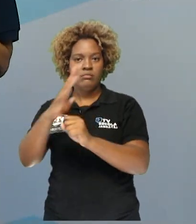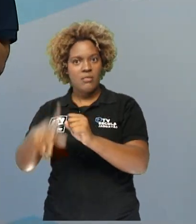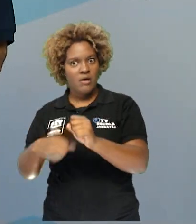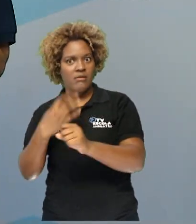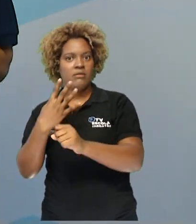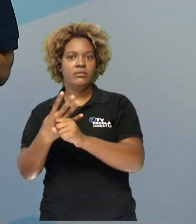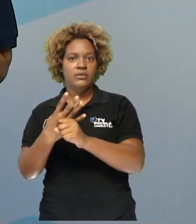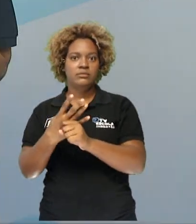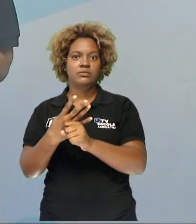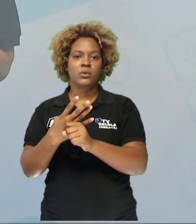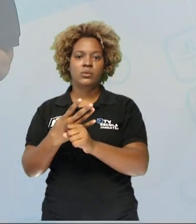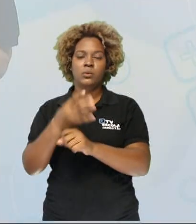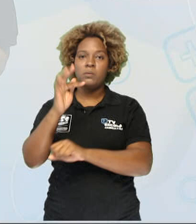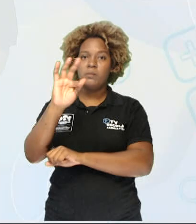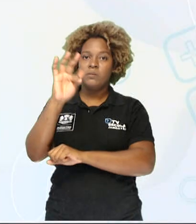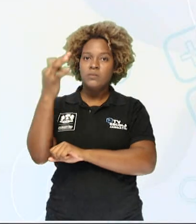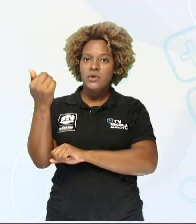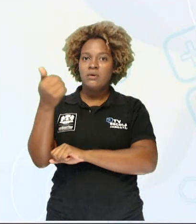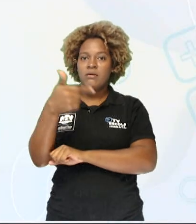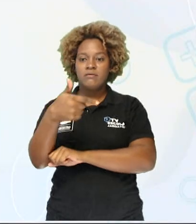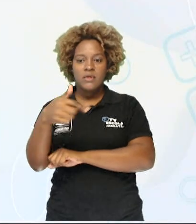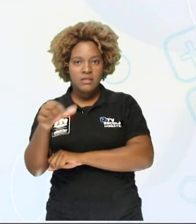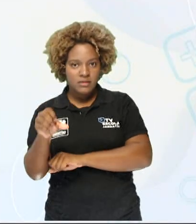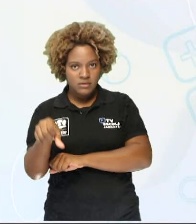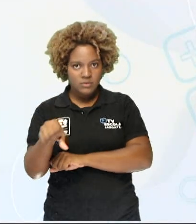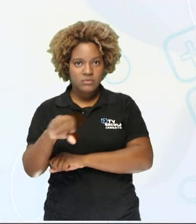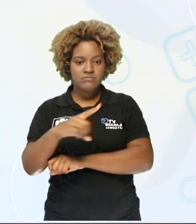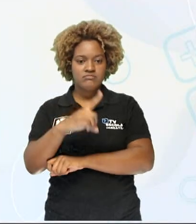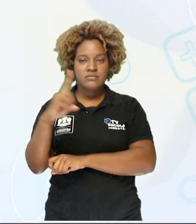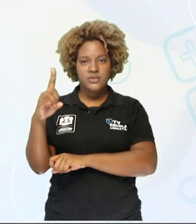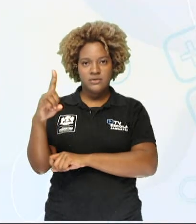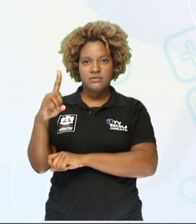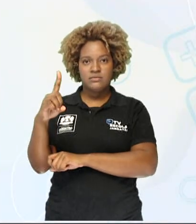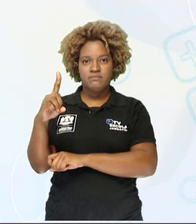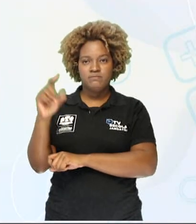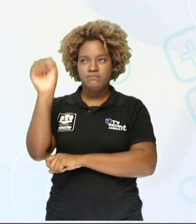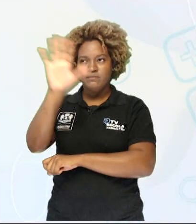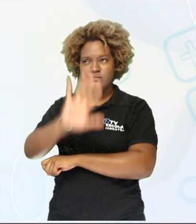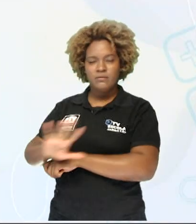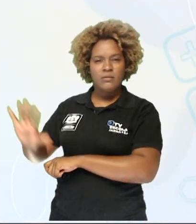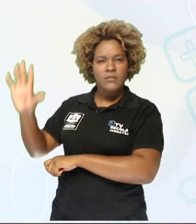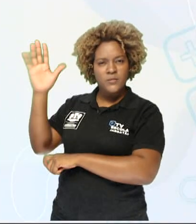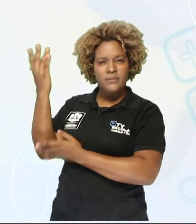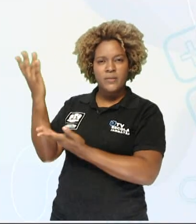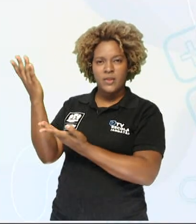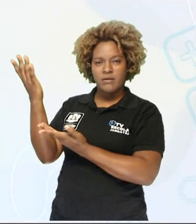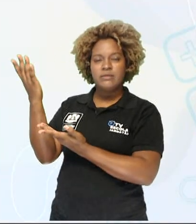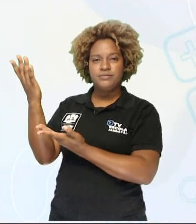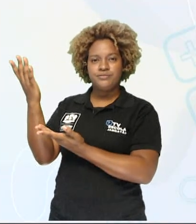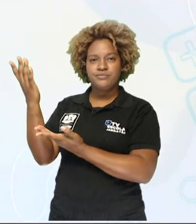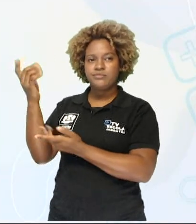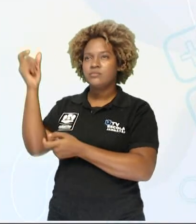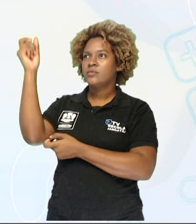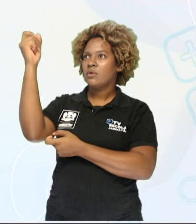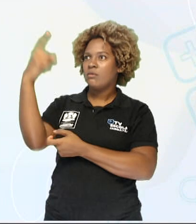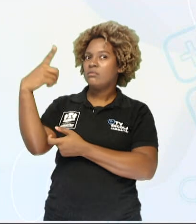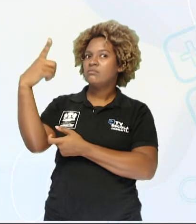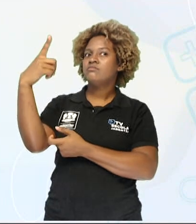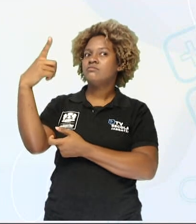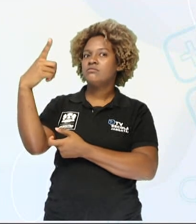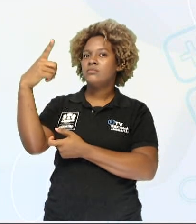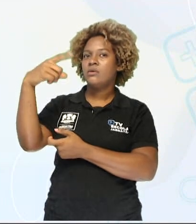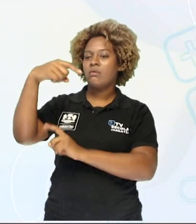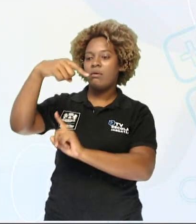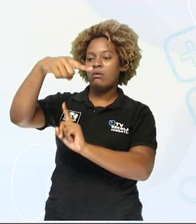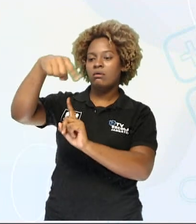O movimento do Sol. A gente está vendo nessa animação aí, tá? O Sol, ele está